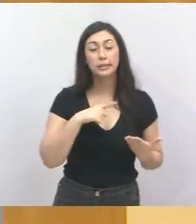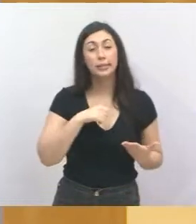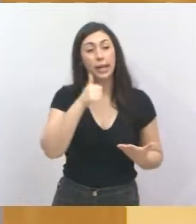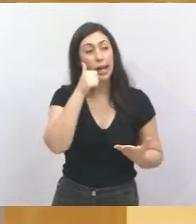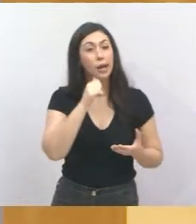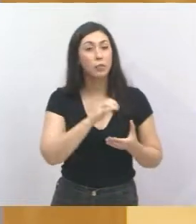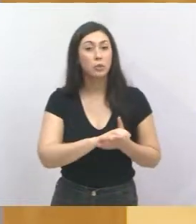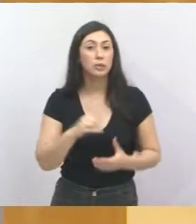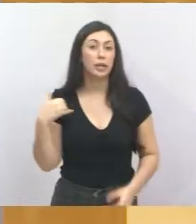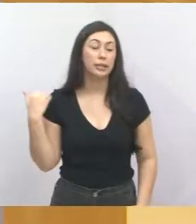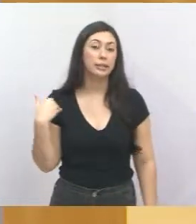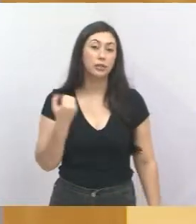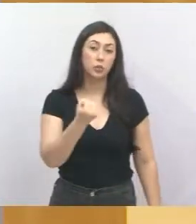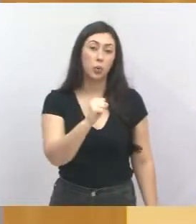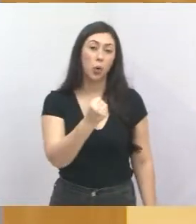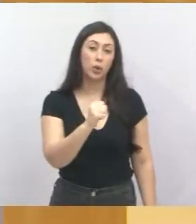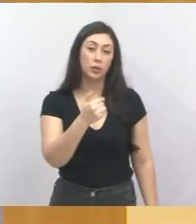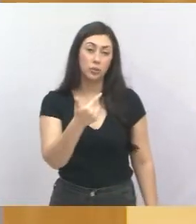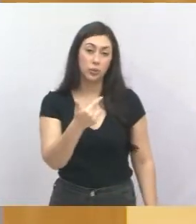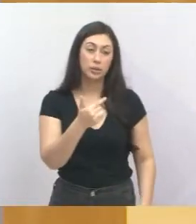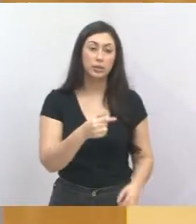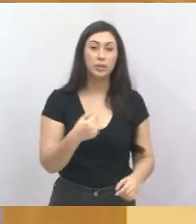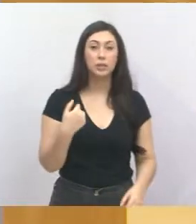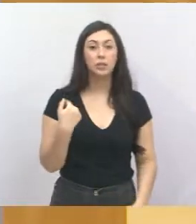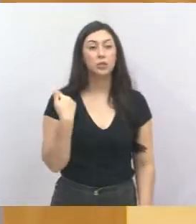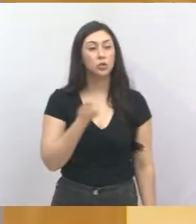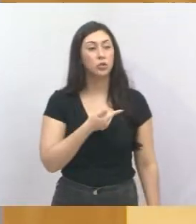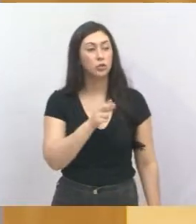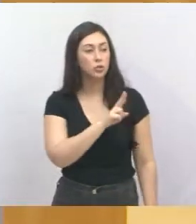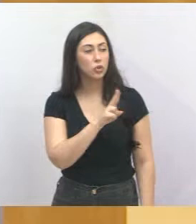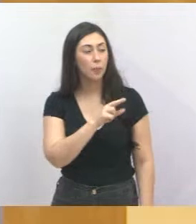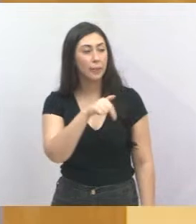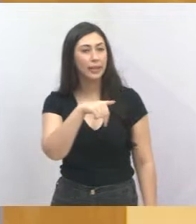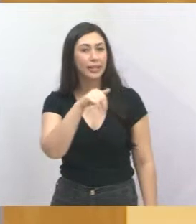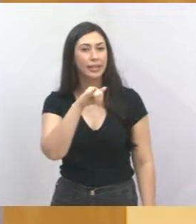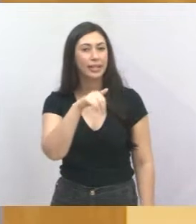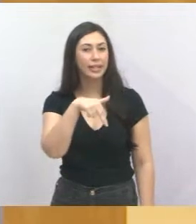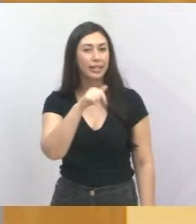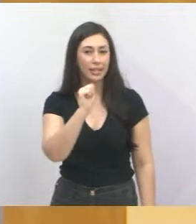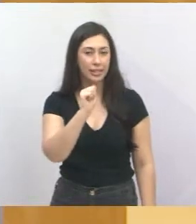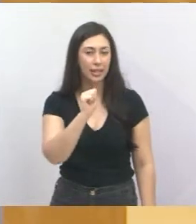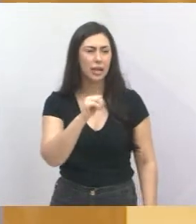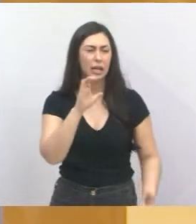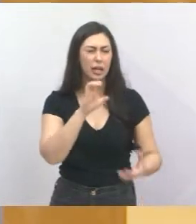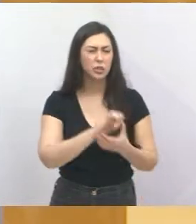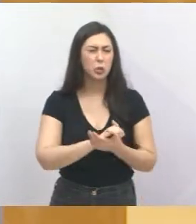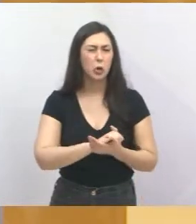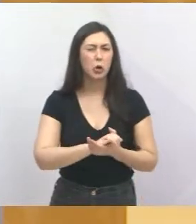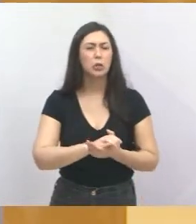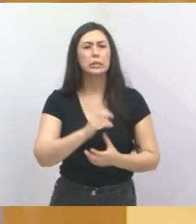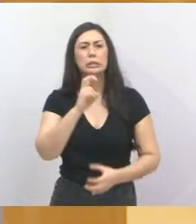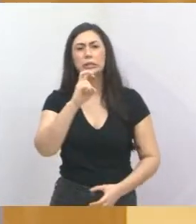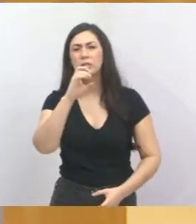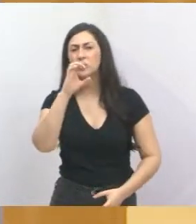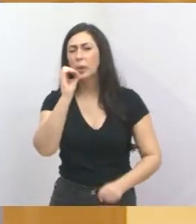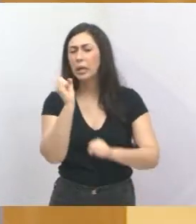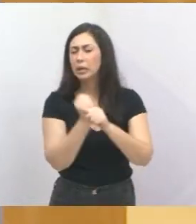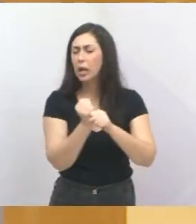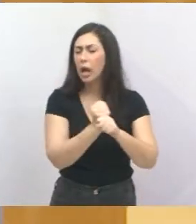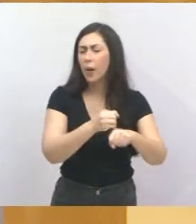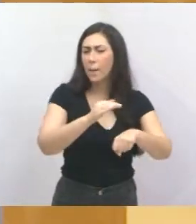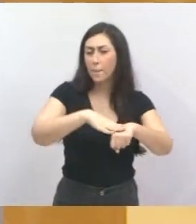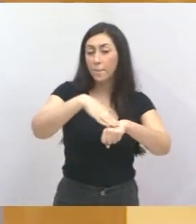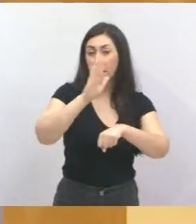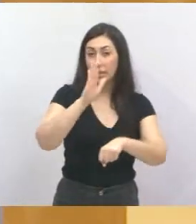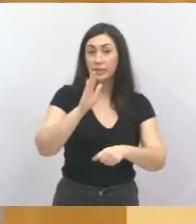aos 82 anos, carinhosamente chamada por Nina, com quem foi casado por mais de 50 anos.